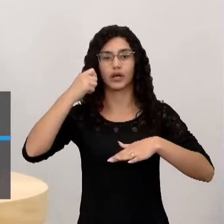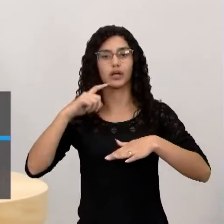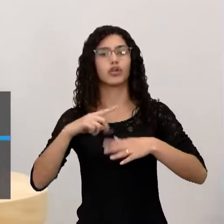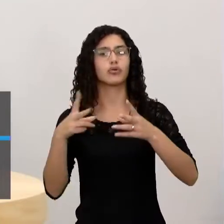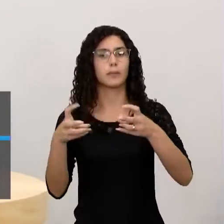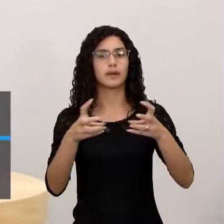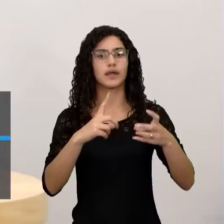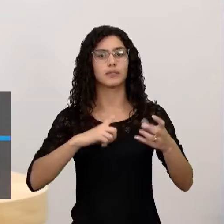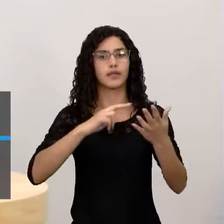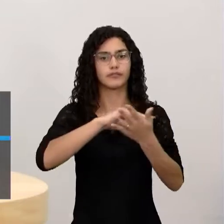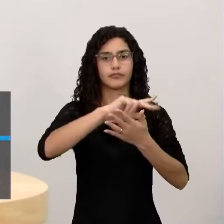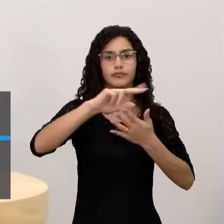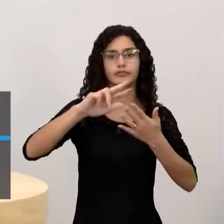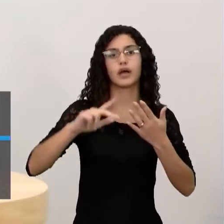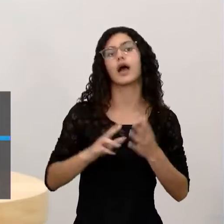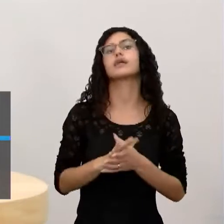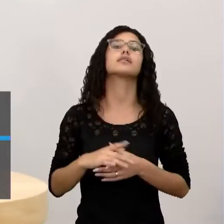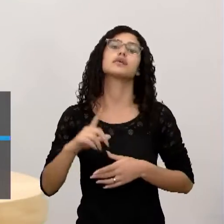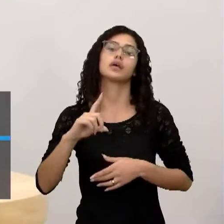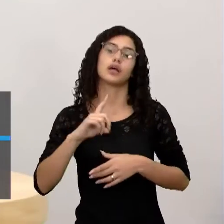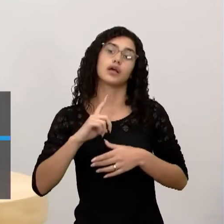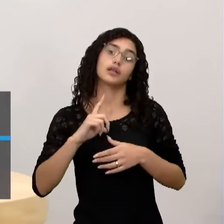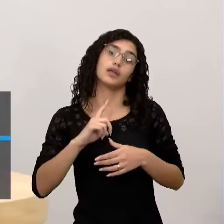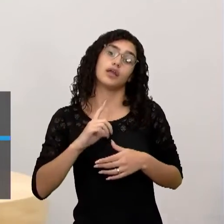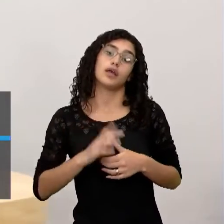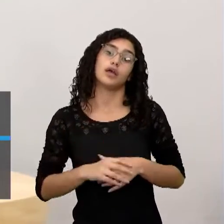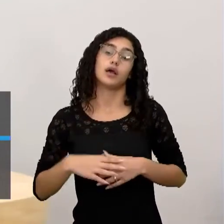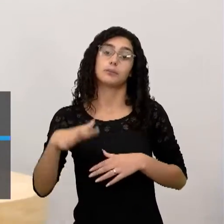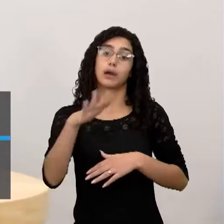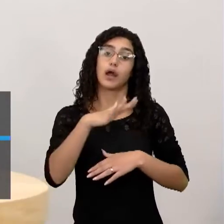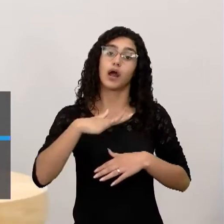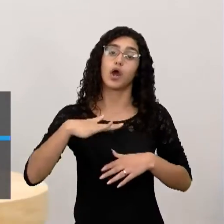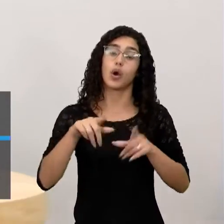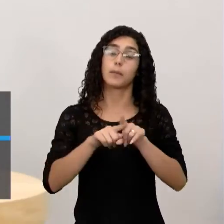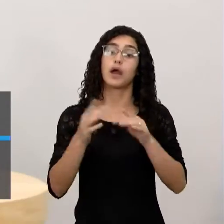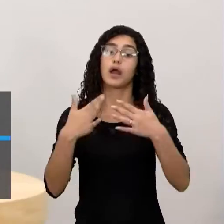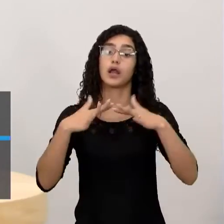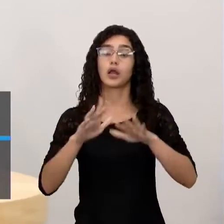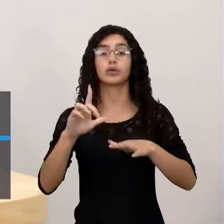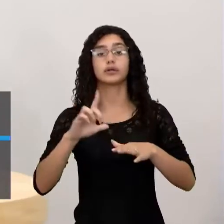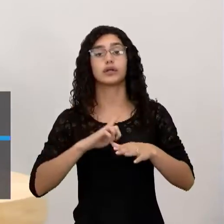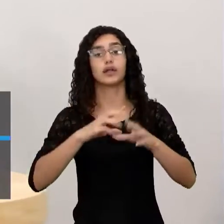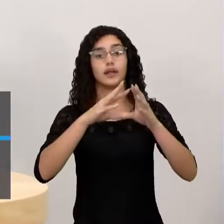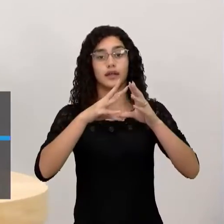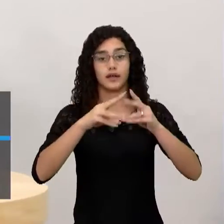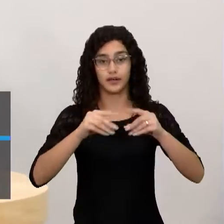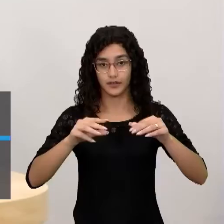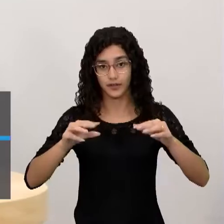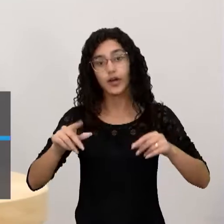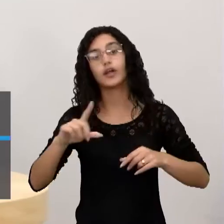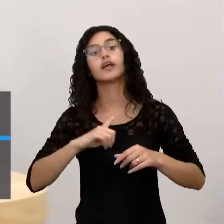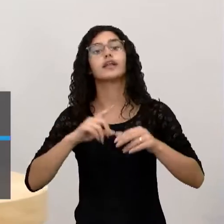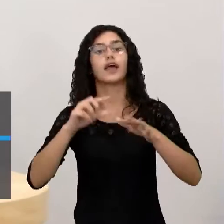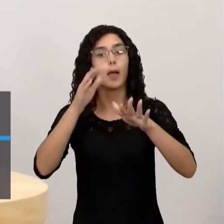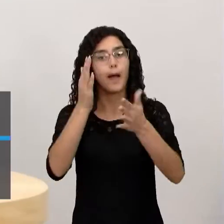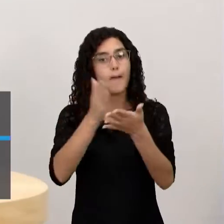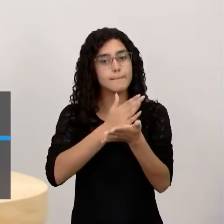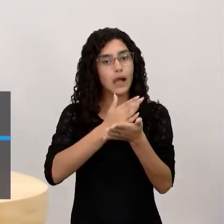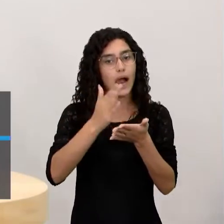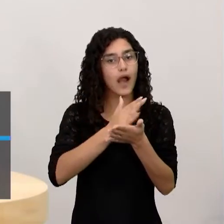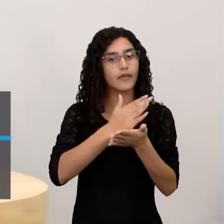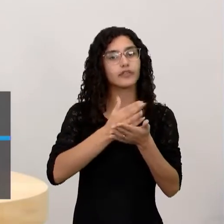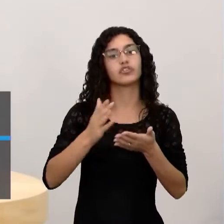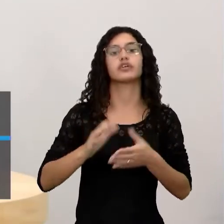tem muitas ilhas, muitos arquipélagos nessa região, tanto é que por isso que tem territórios lá, regiões divididas lá